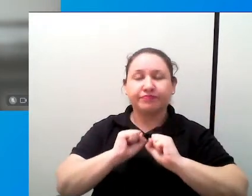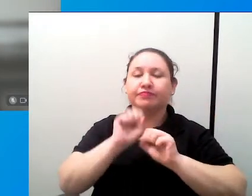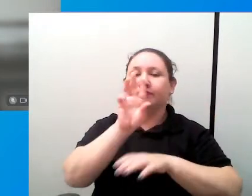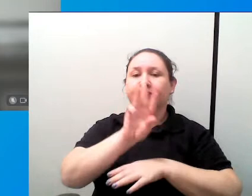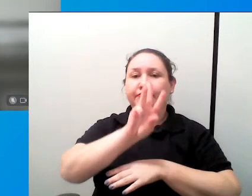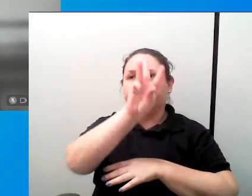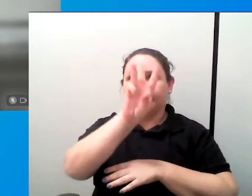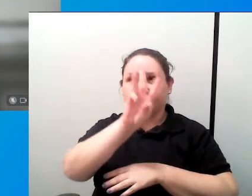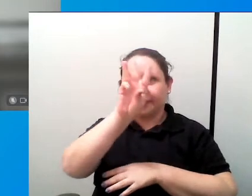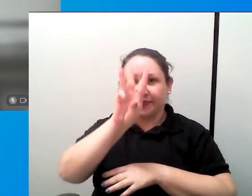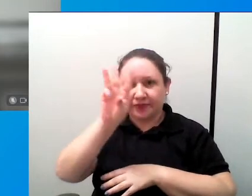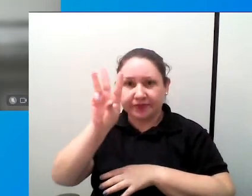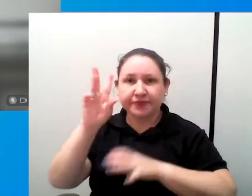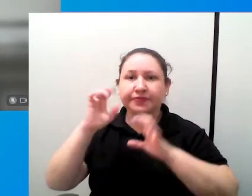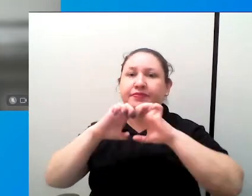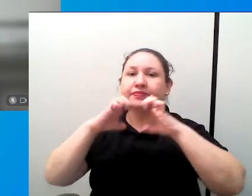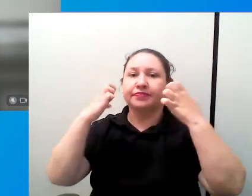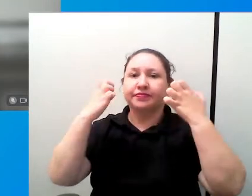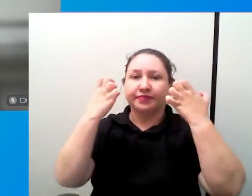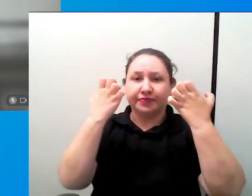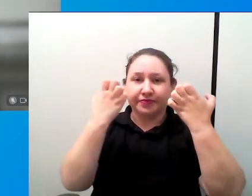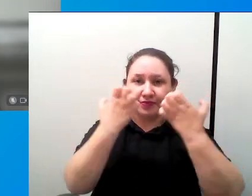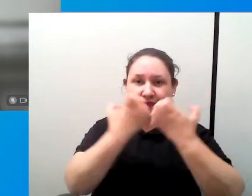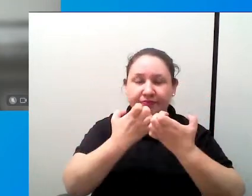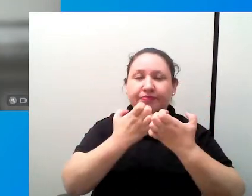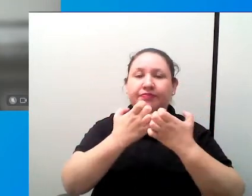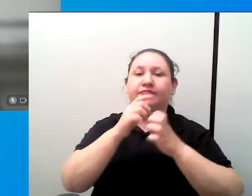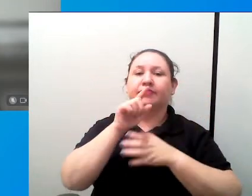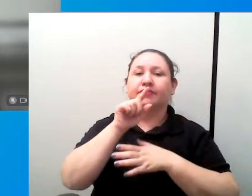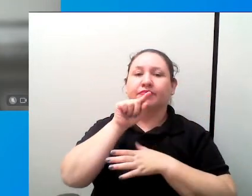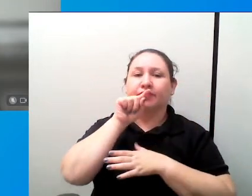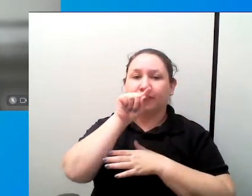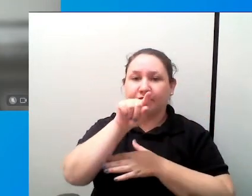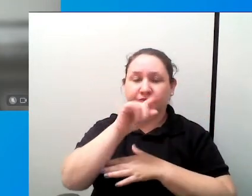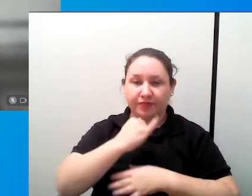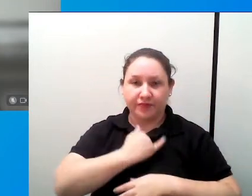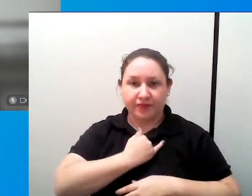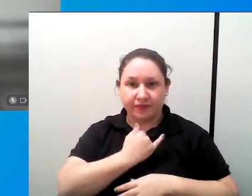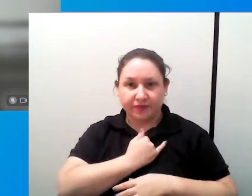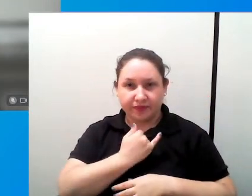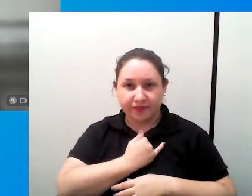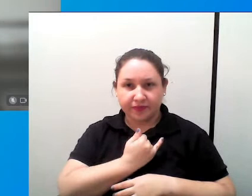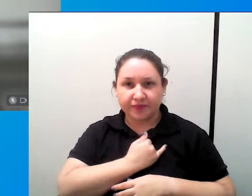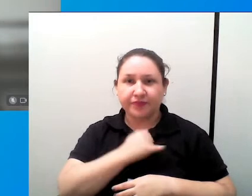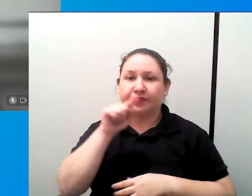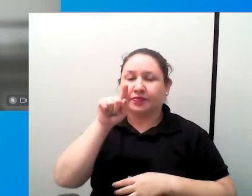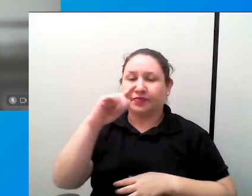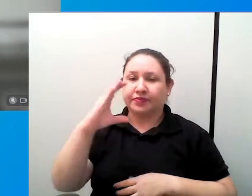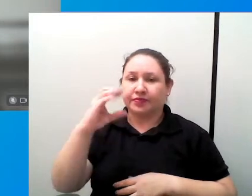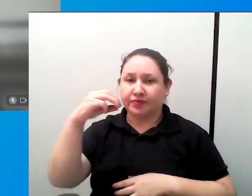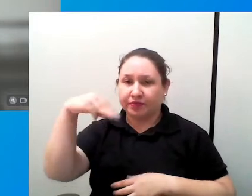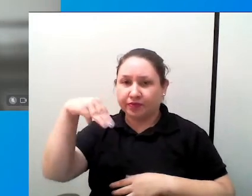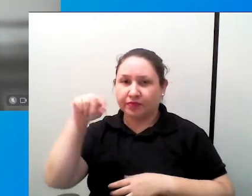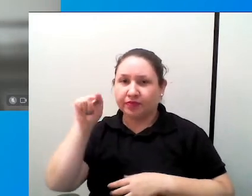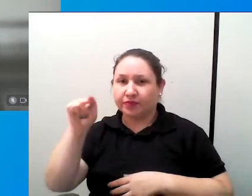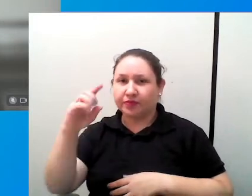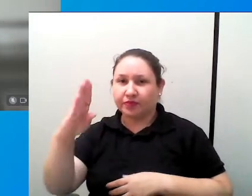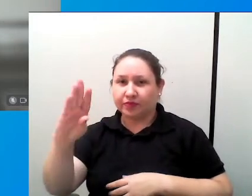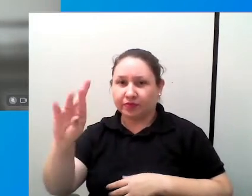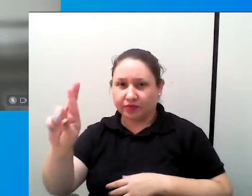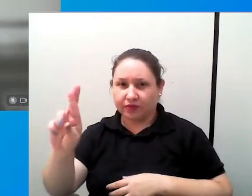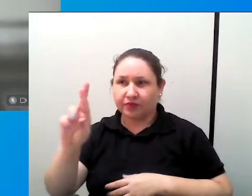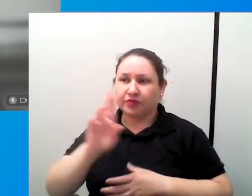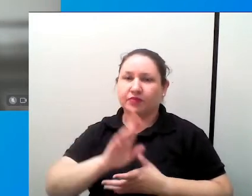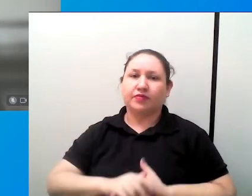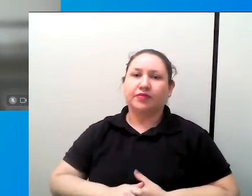eventos.ifac.edu.br, que durante a semana, até a próxima semana, os certificados já estarão disponíveis para vocês. Mais